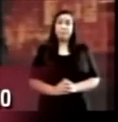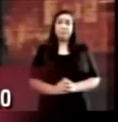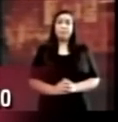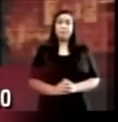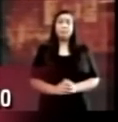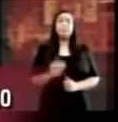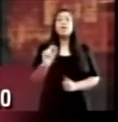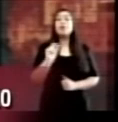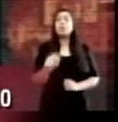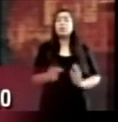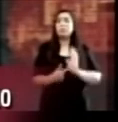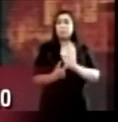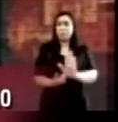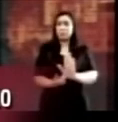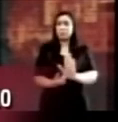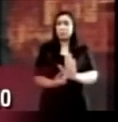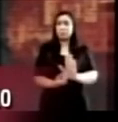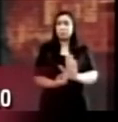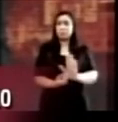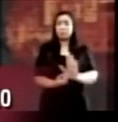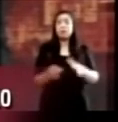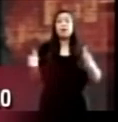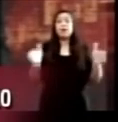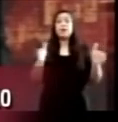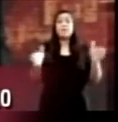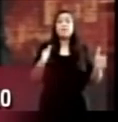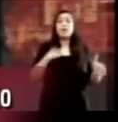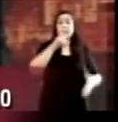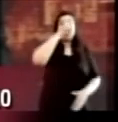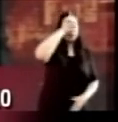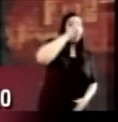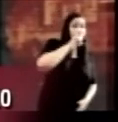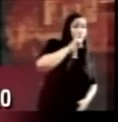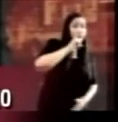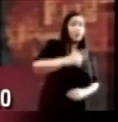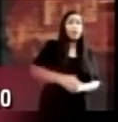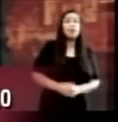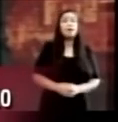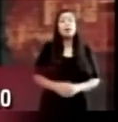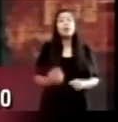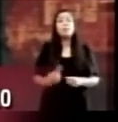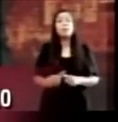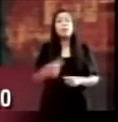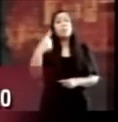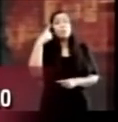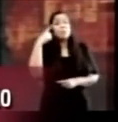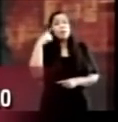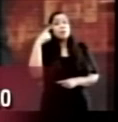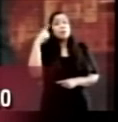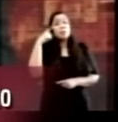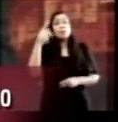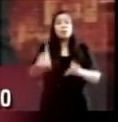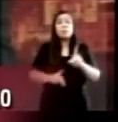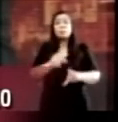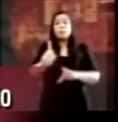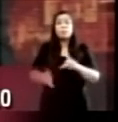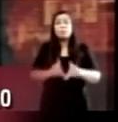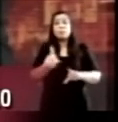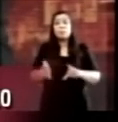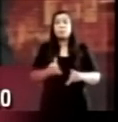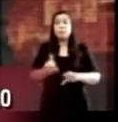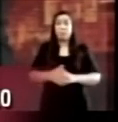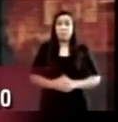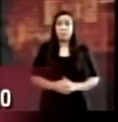Isso é reflexo da fase amarela por um pensamento da população de que acabou a epidemia.